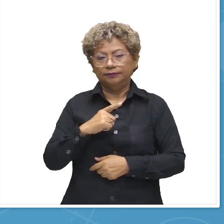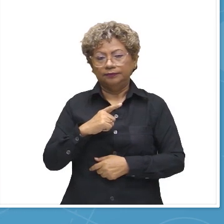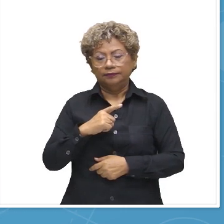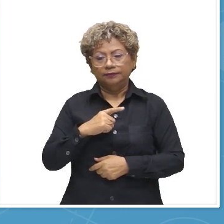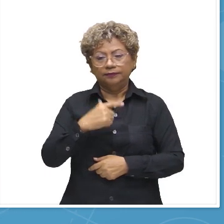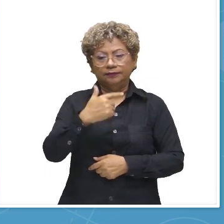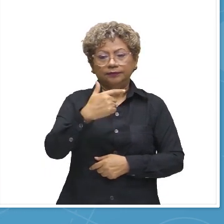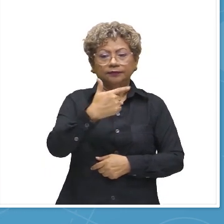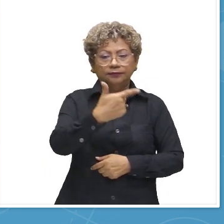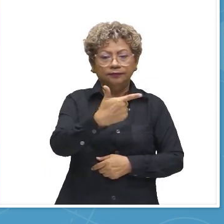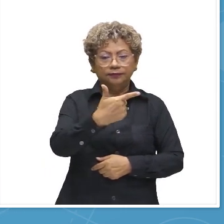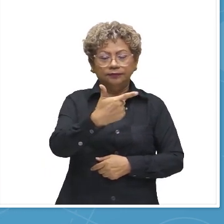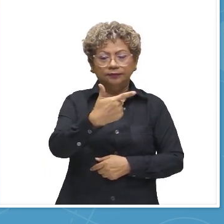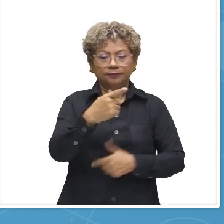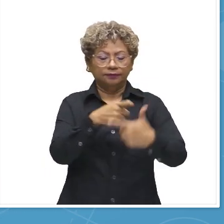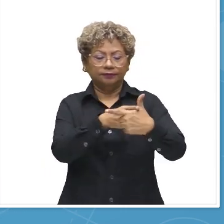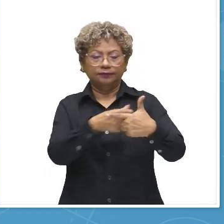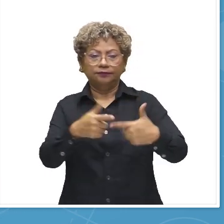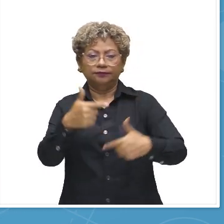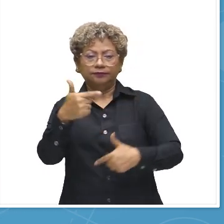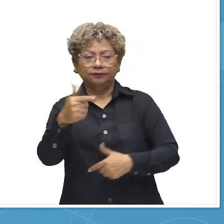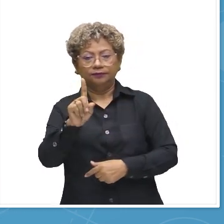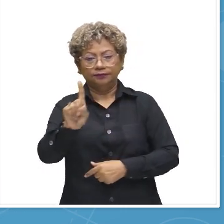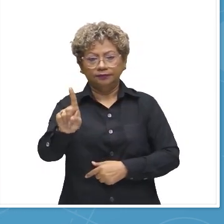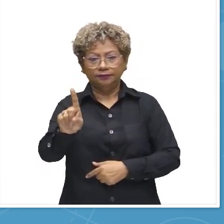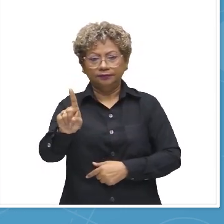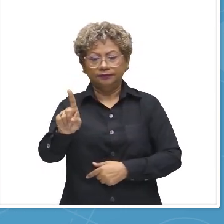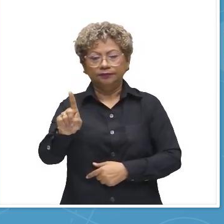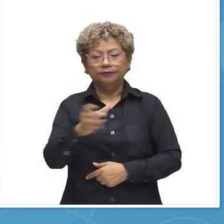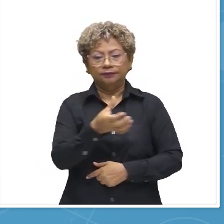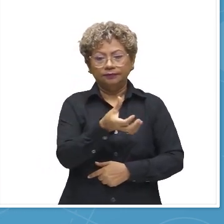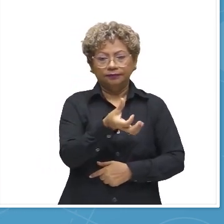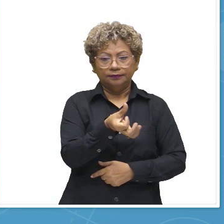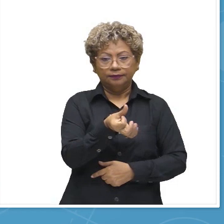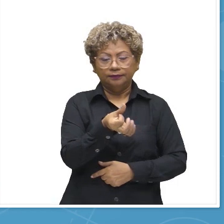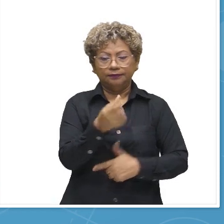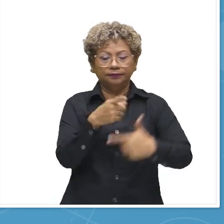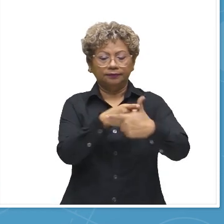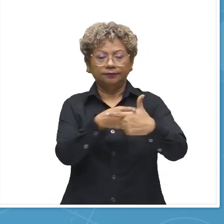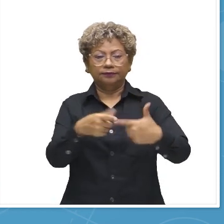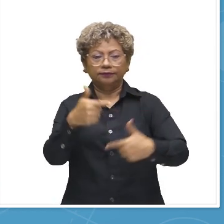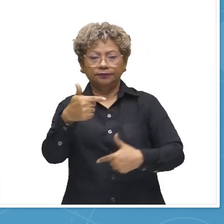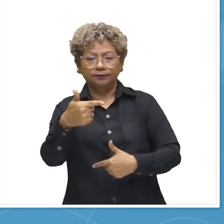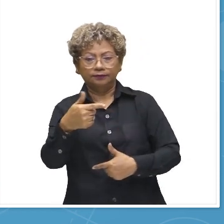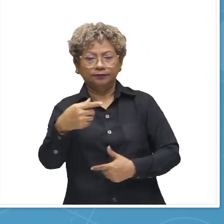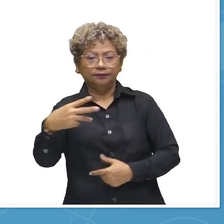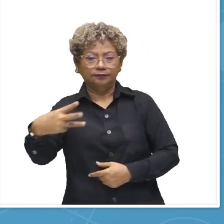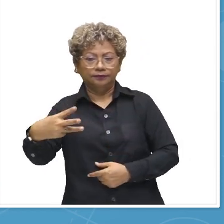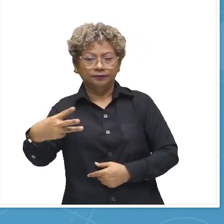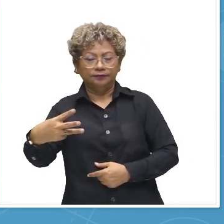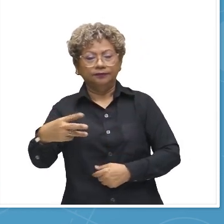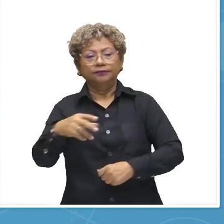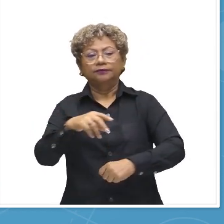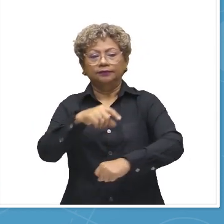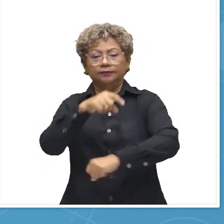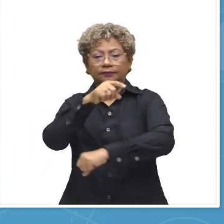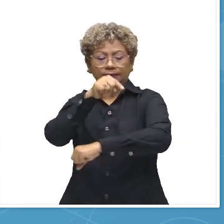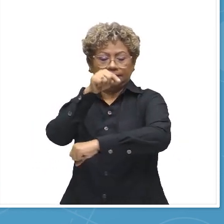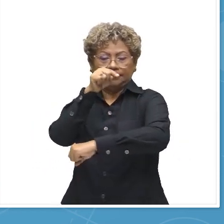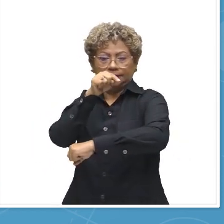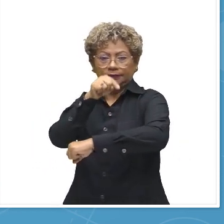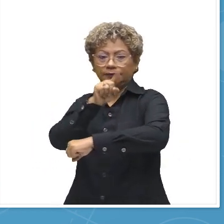por 2. Então eu divido por 2 em cima, divido por 2 embaixo. Olha o que foi que sobrou. 1 sobre 3, ok? Então